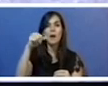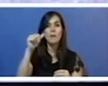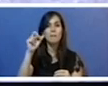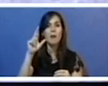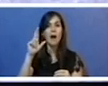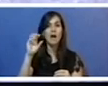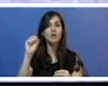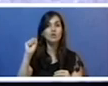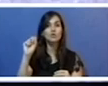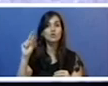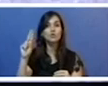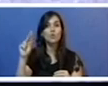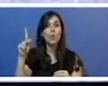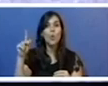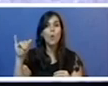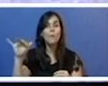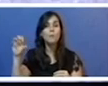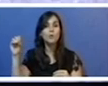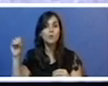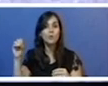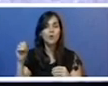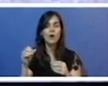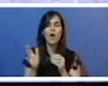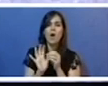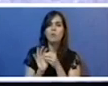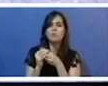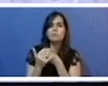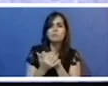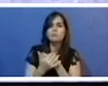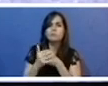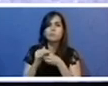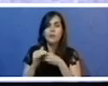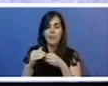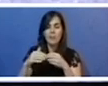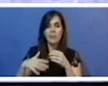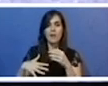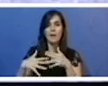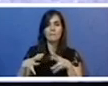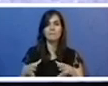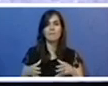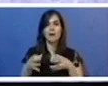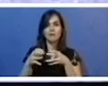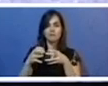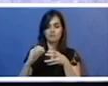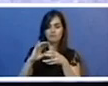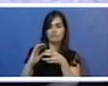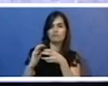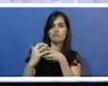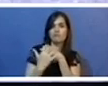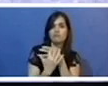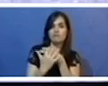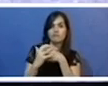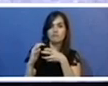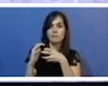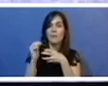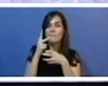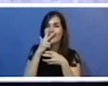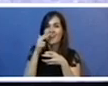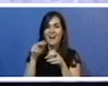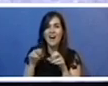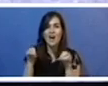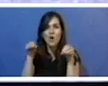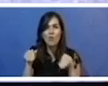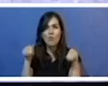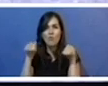uma bolsa que fica situada na região da barriga, do ventre desses animais. A gente conhece esse exemplo do canguru, que